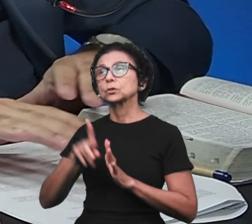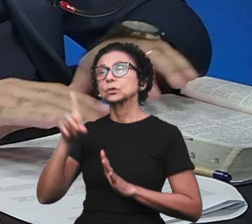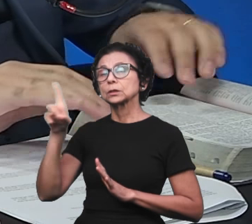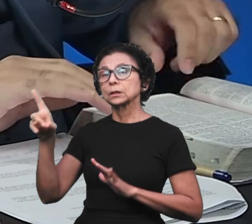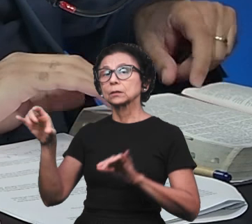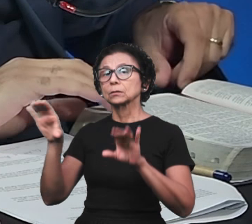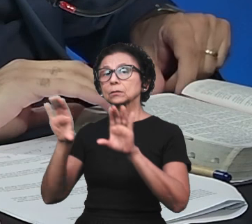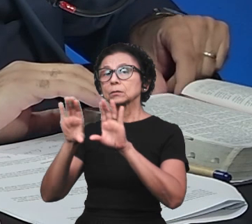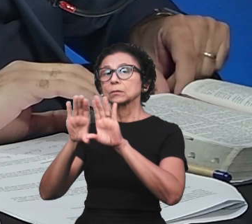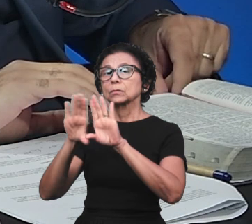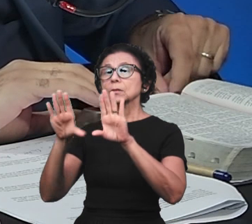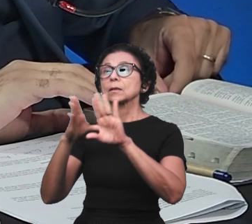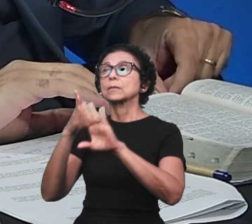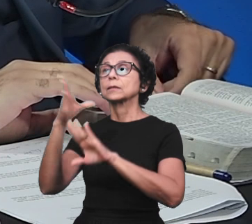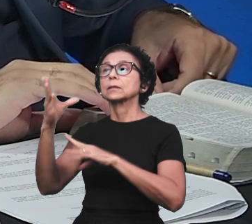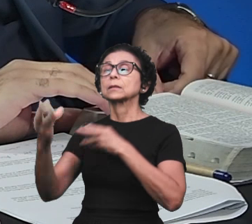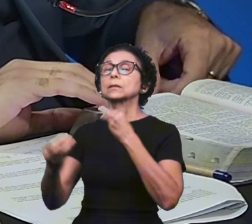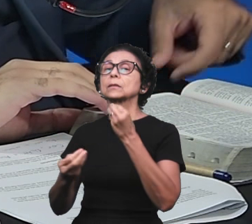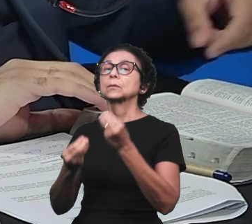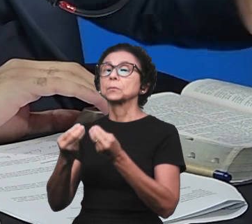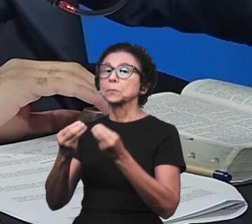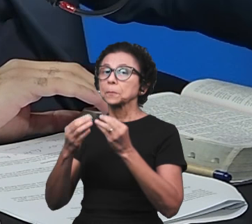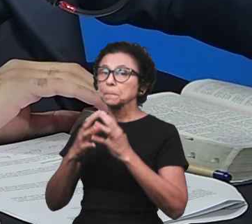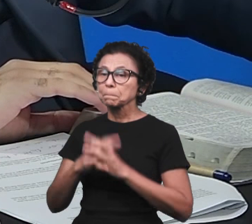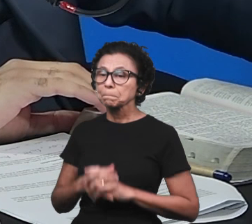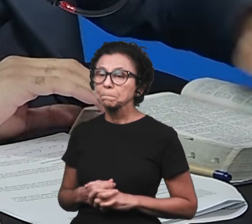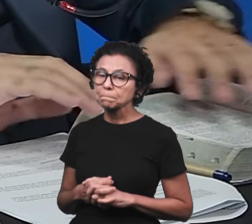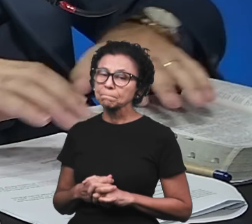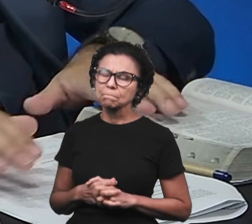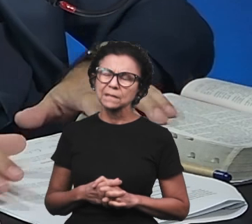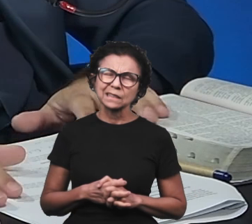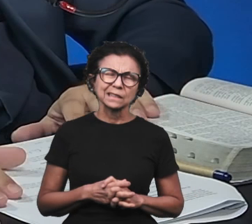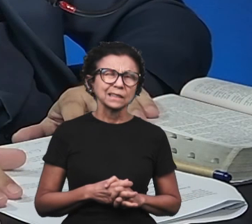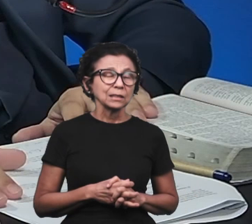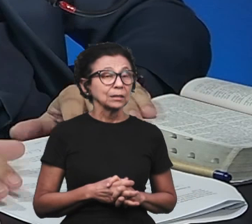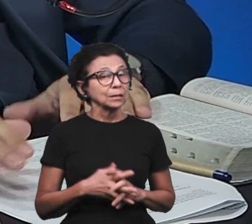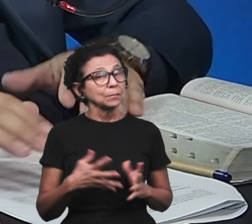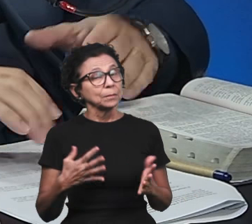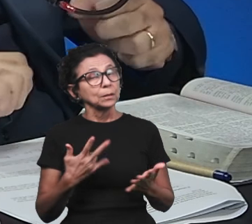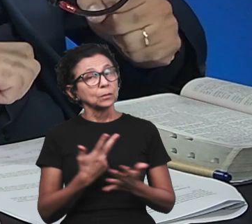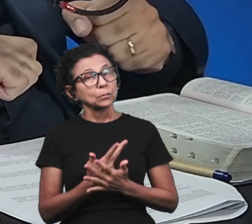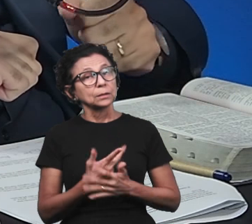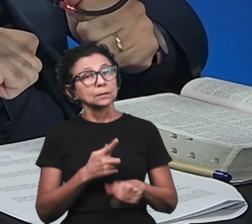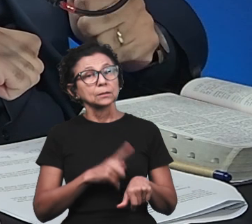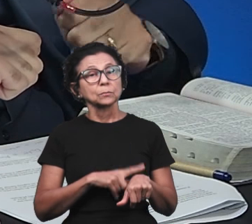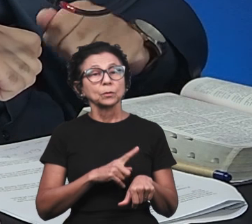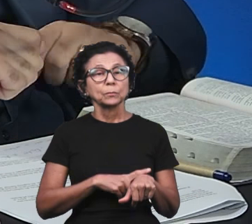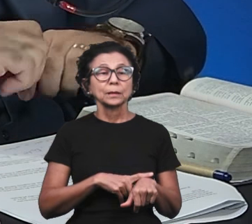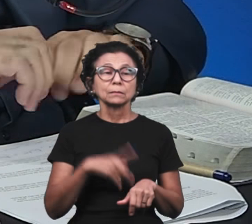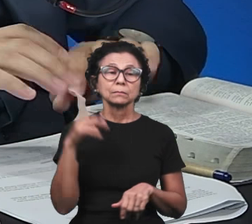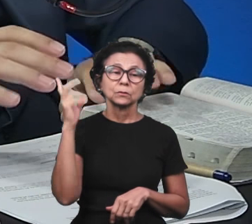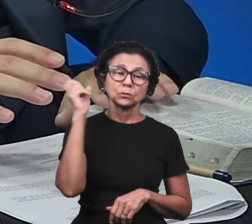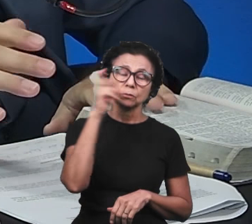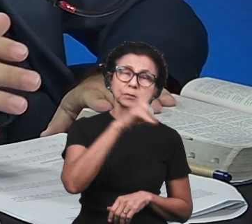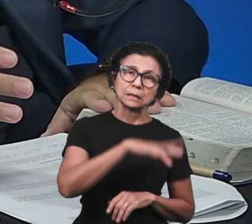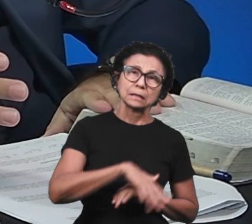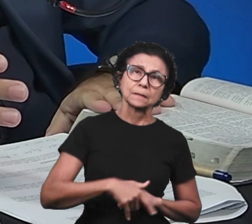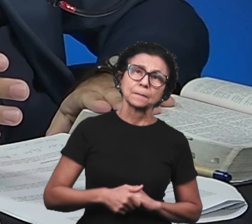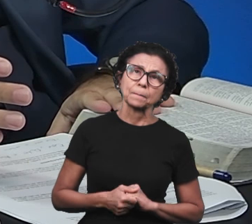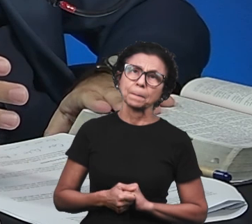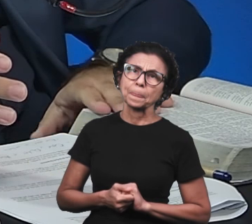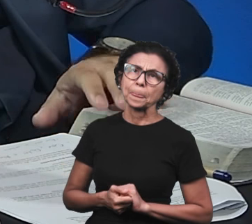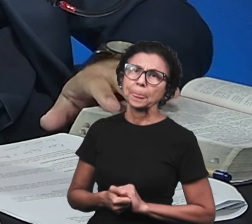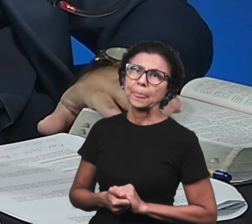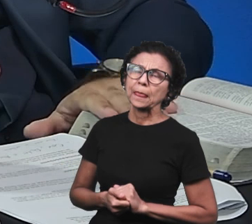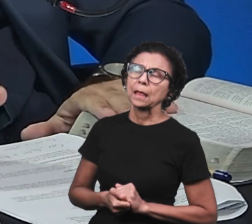teve um momento na história que ficou um pouco complicado, porque o povo começou a falar assim, não, Coré, Datã e